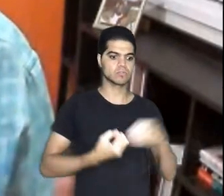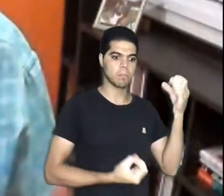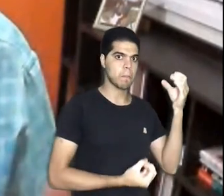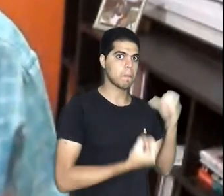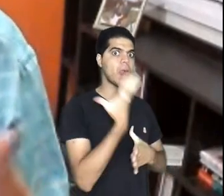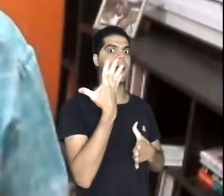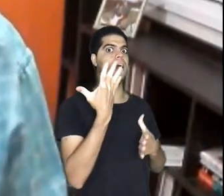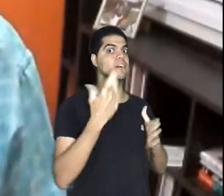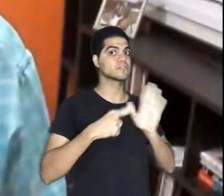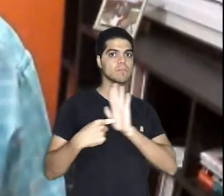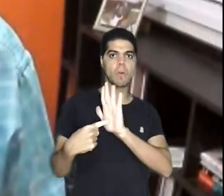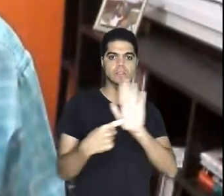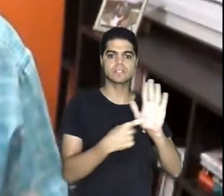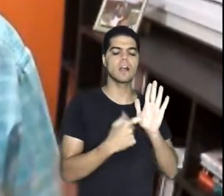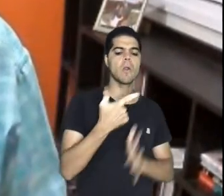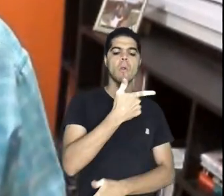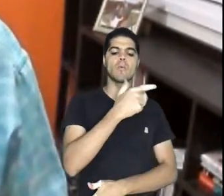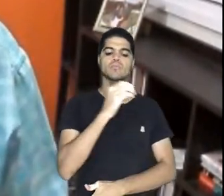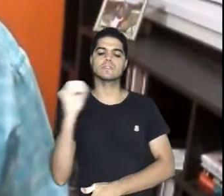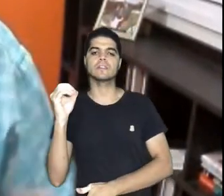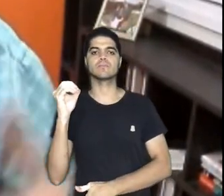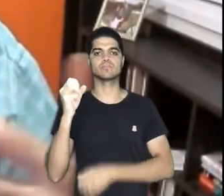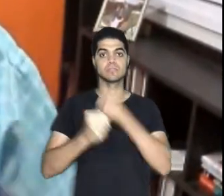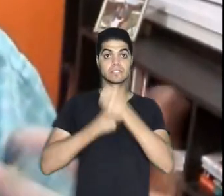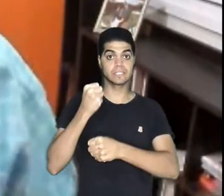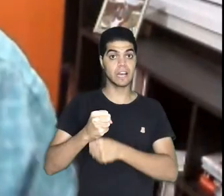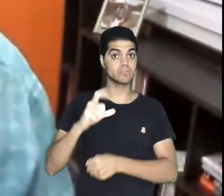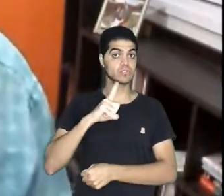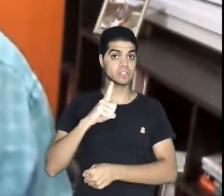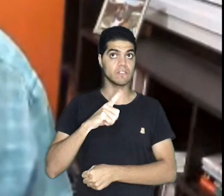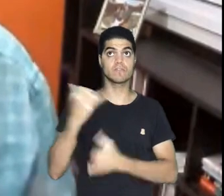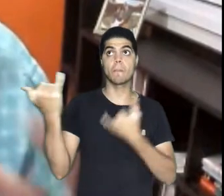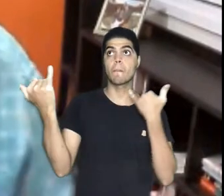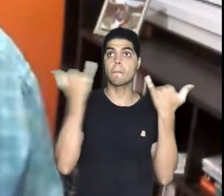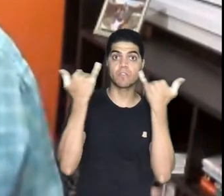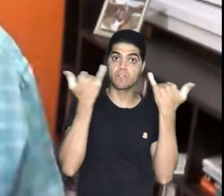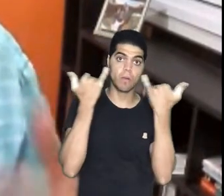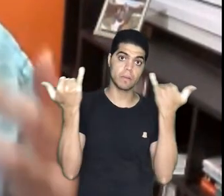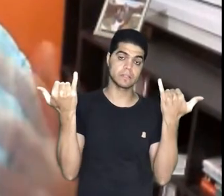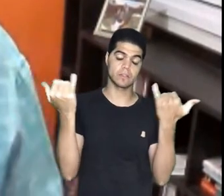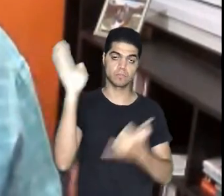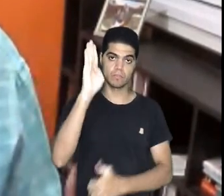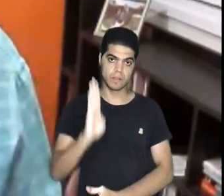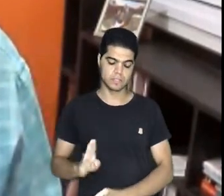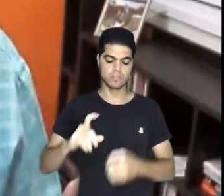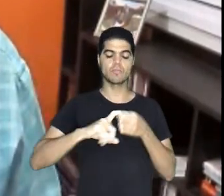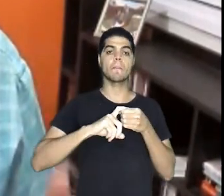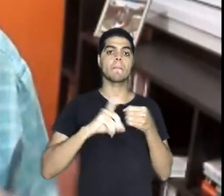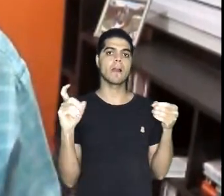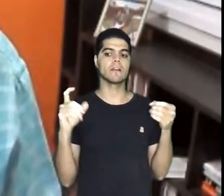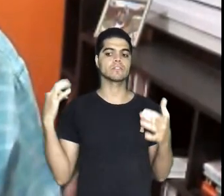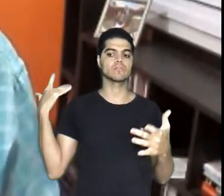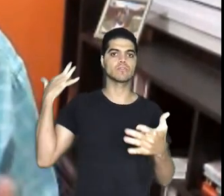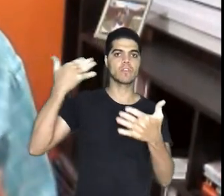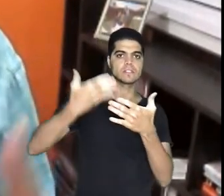para nós falarmos de 200 anos de um Brasil em formação. Repito, a história da independência